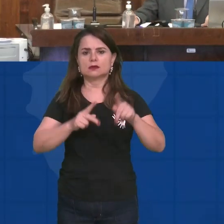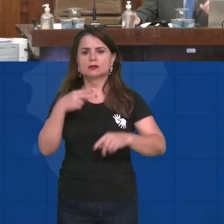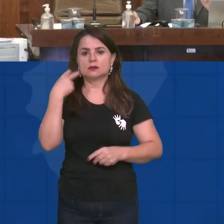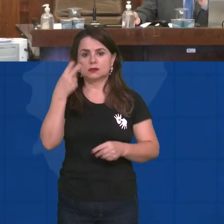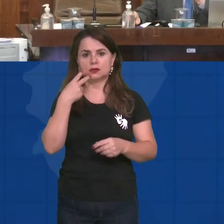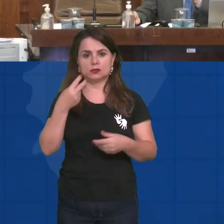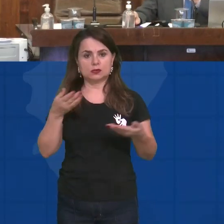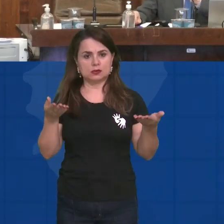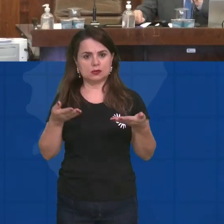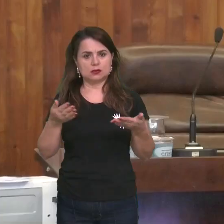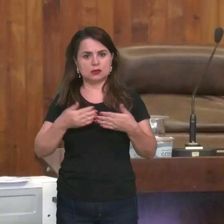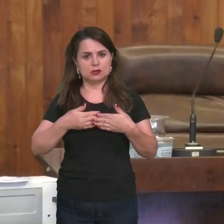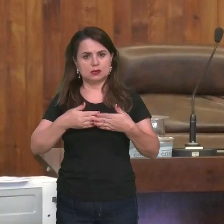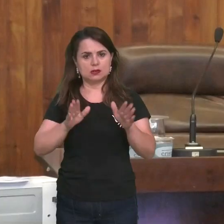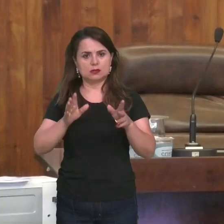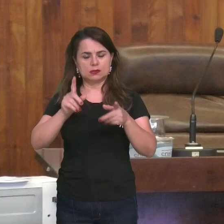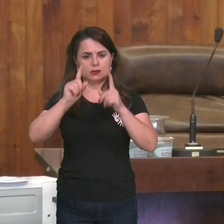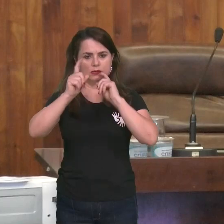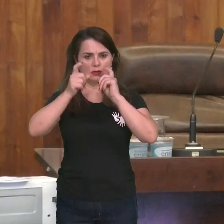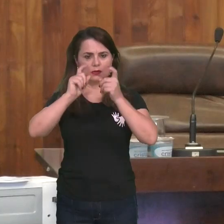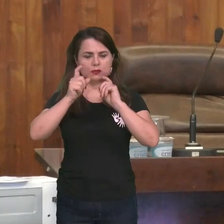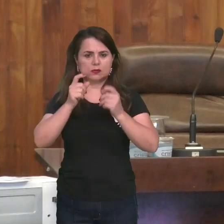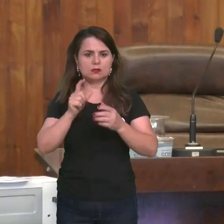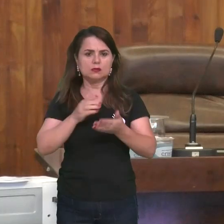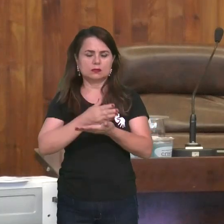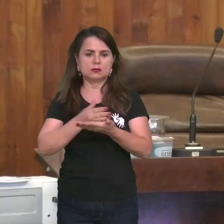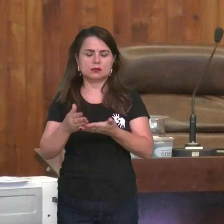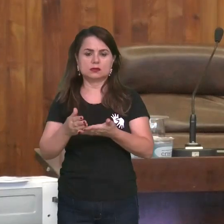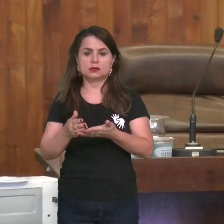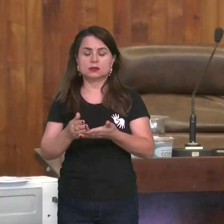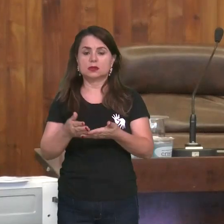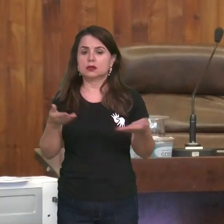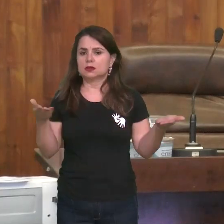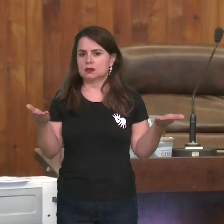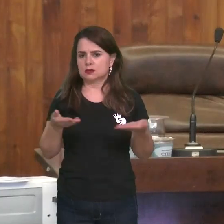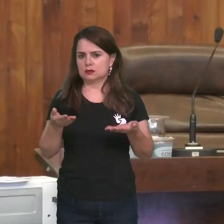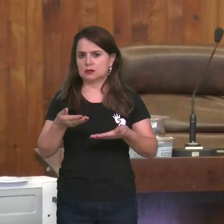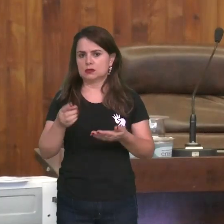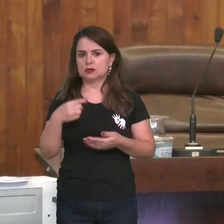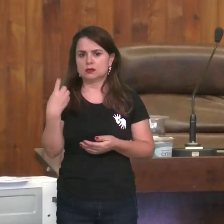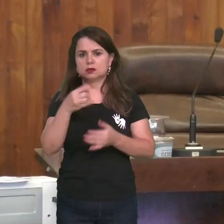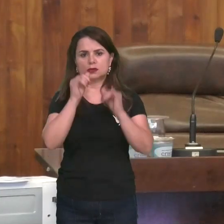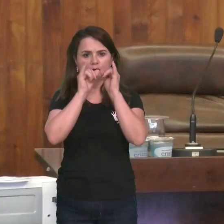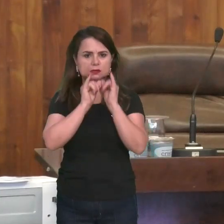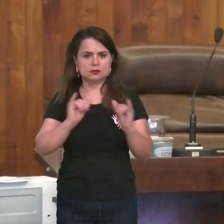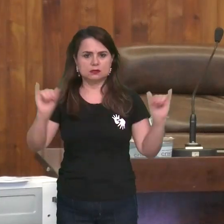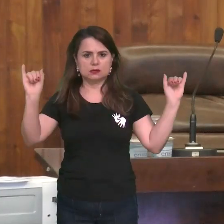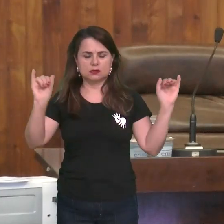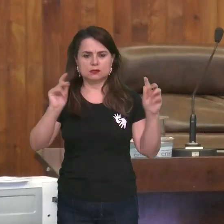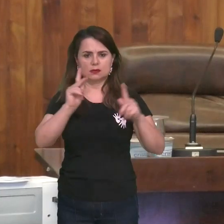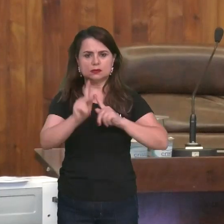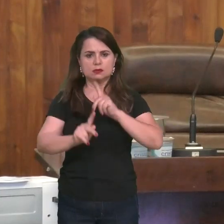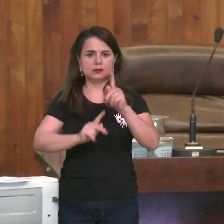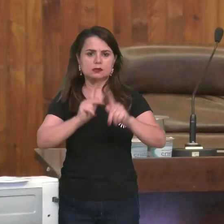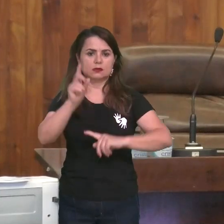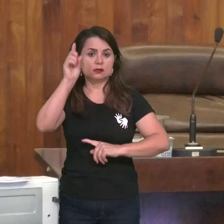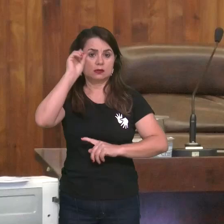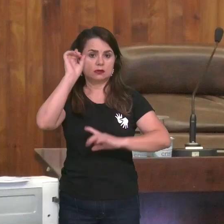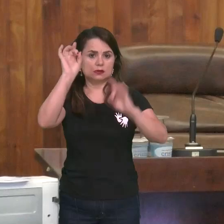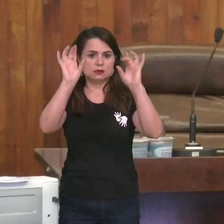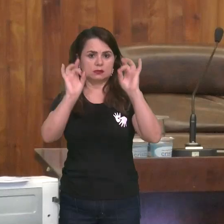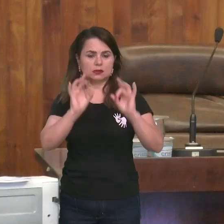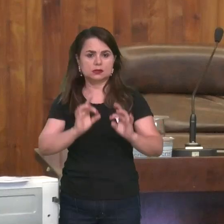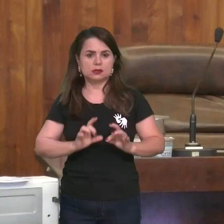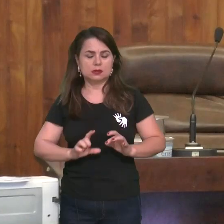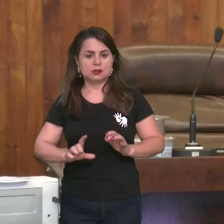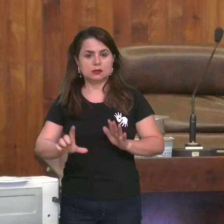declaro aberta a presença sessão nos termos regimentais anunciamos aos presentes as datas comemorativas